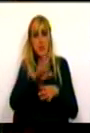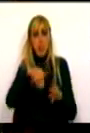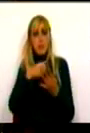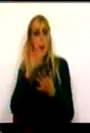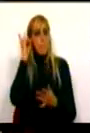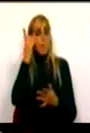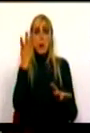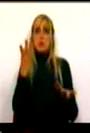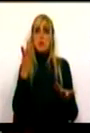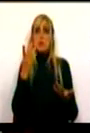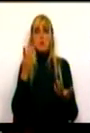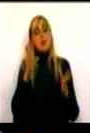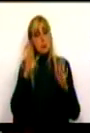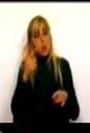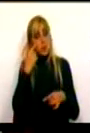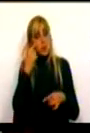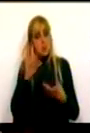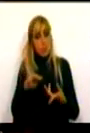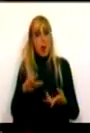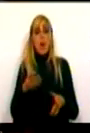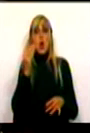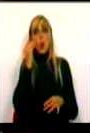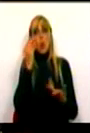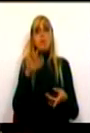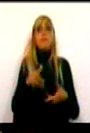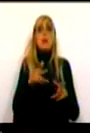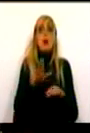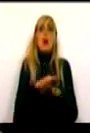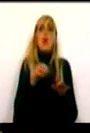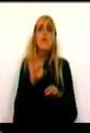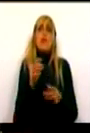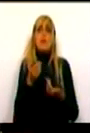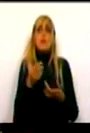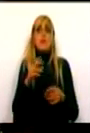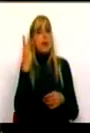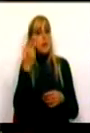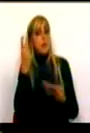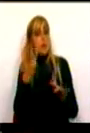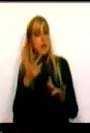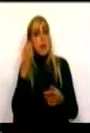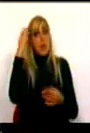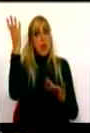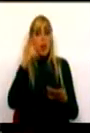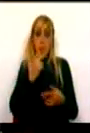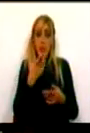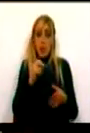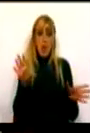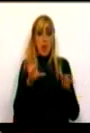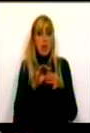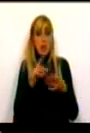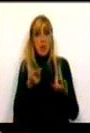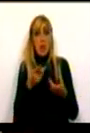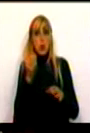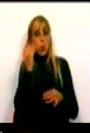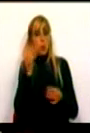e é preciso também conhecer os meios que existem vila real 15 empregados querem villarreal câmara relativamente a ti como o